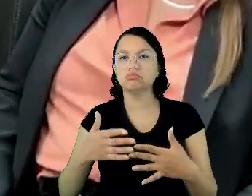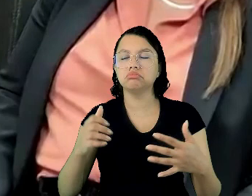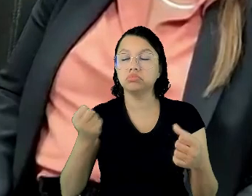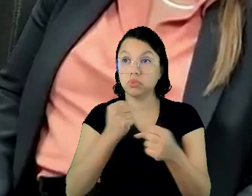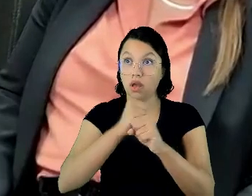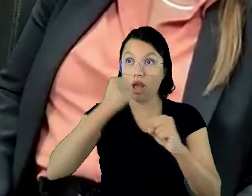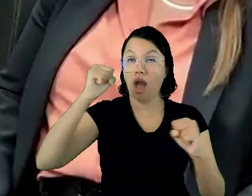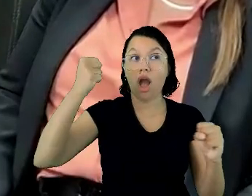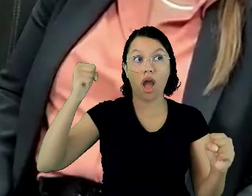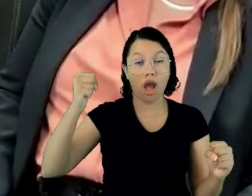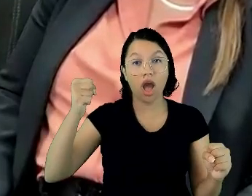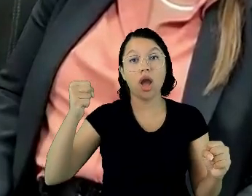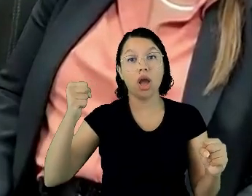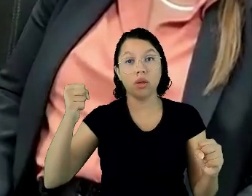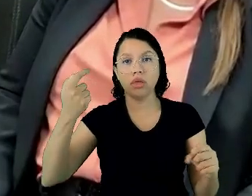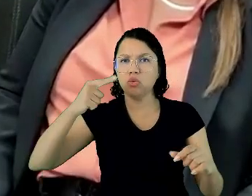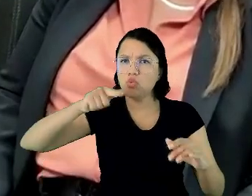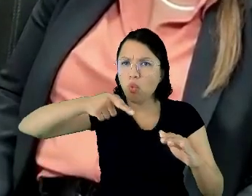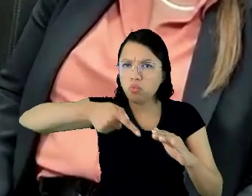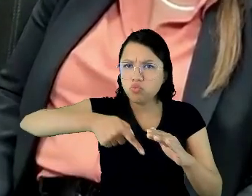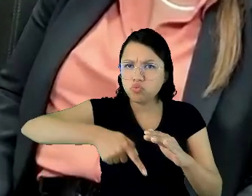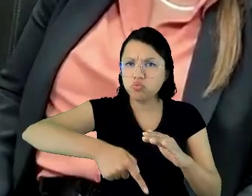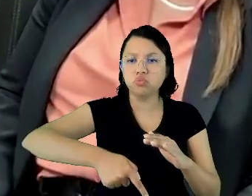profunda do tamanho que